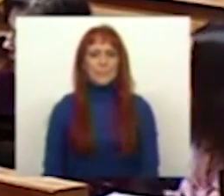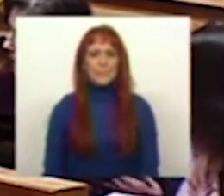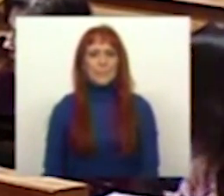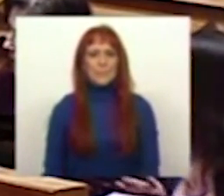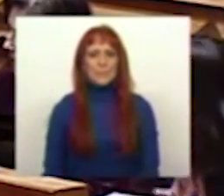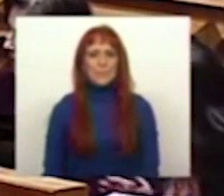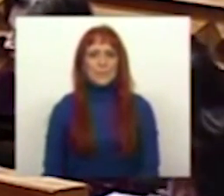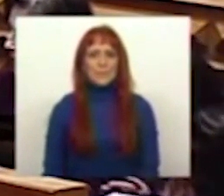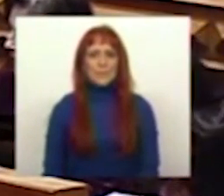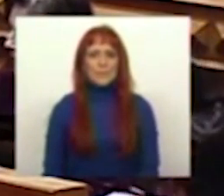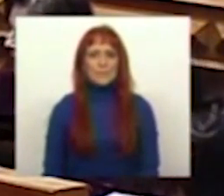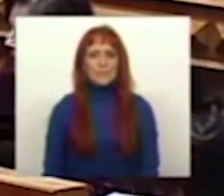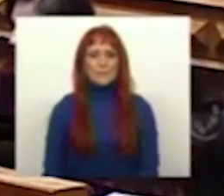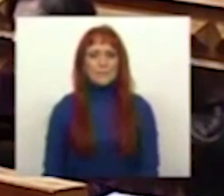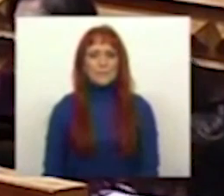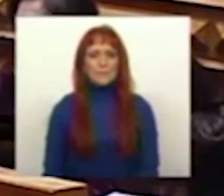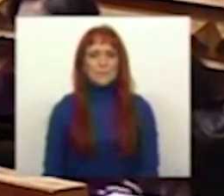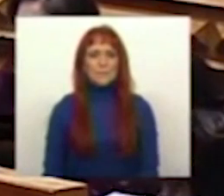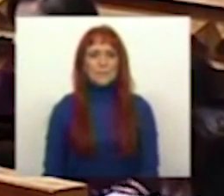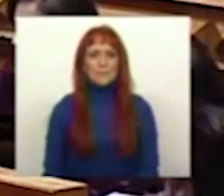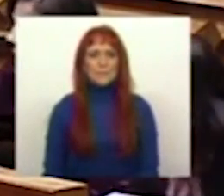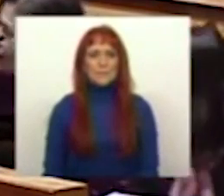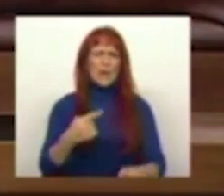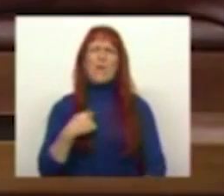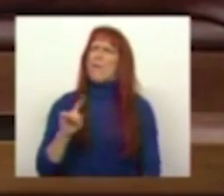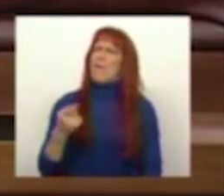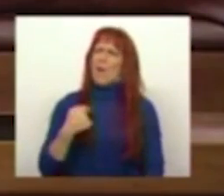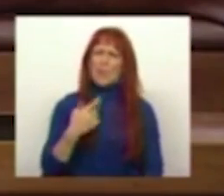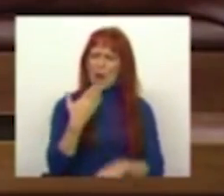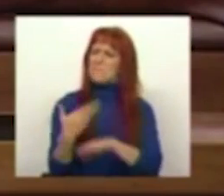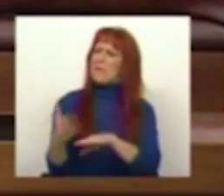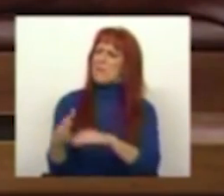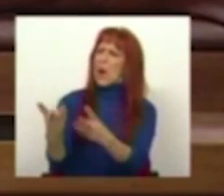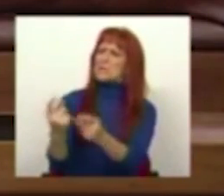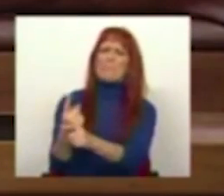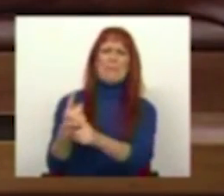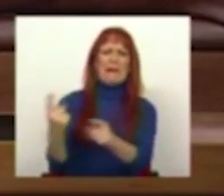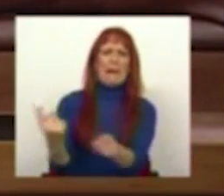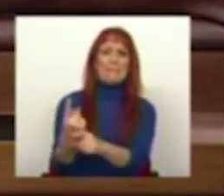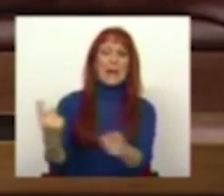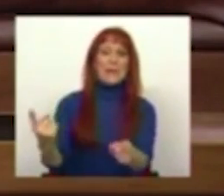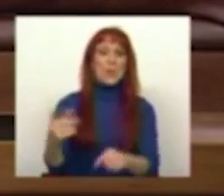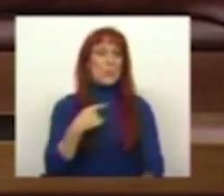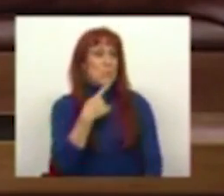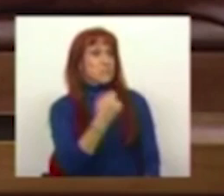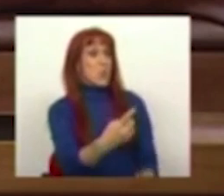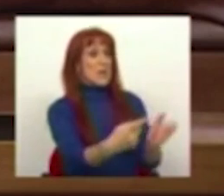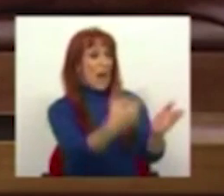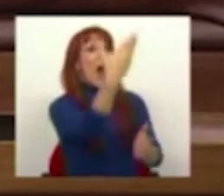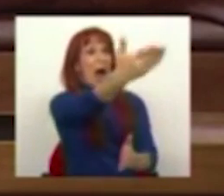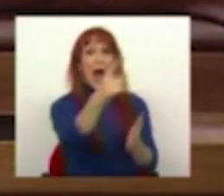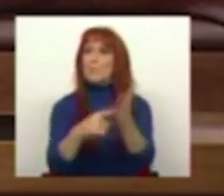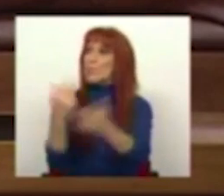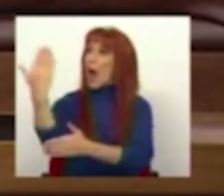Alguns interrogam-se porque havemos de ter um excedente orçamental quando há tantas necessidades